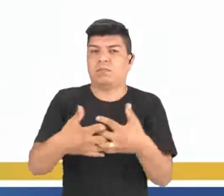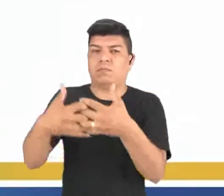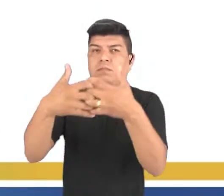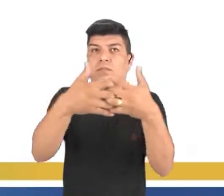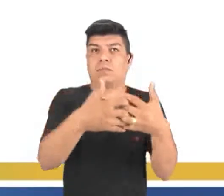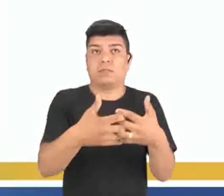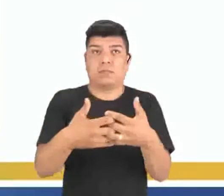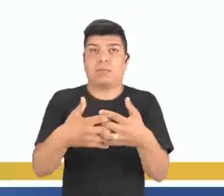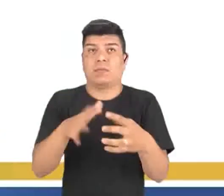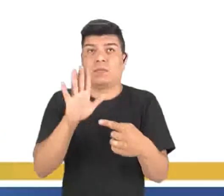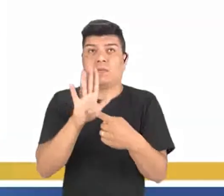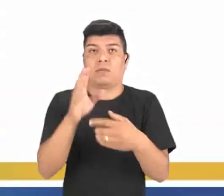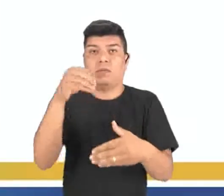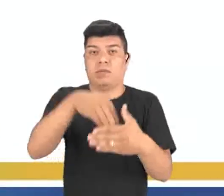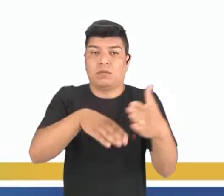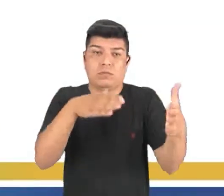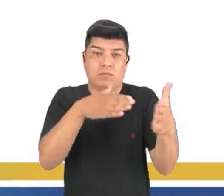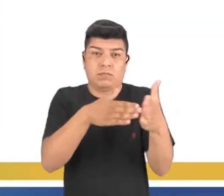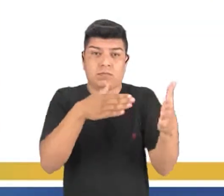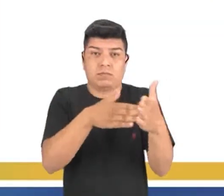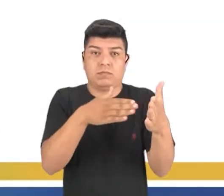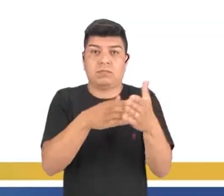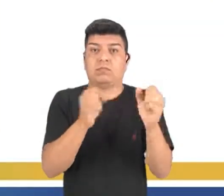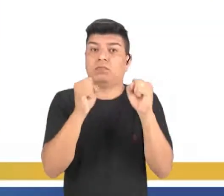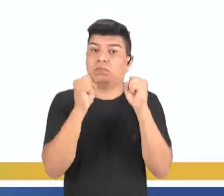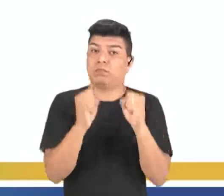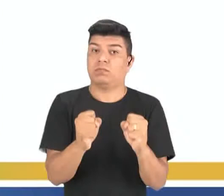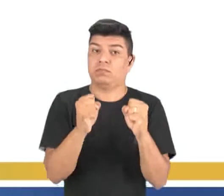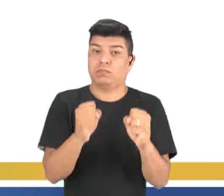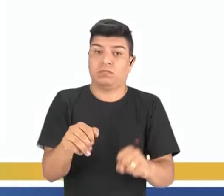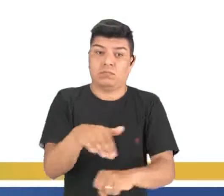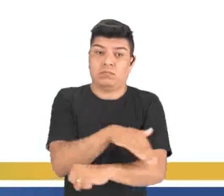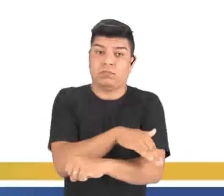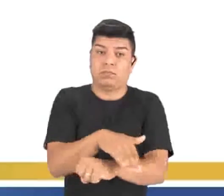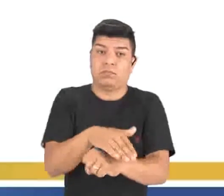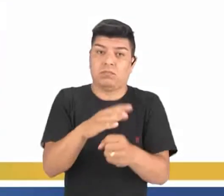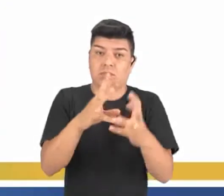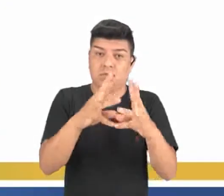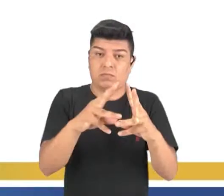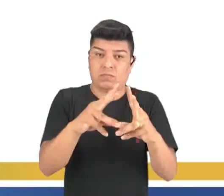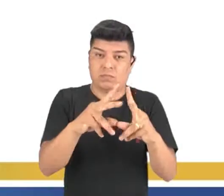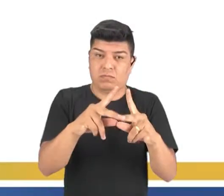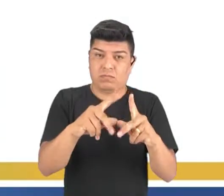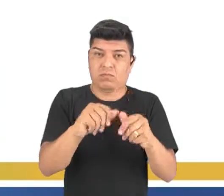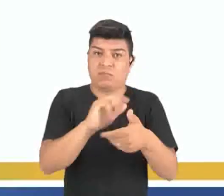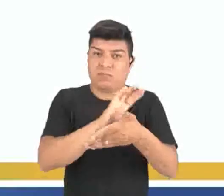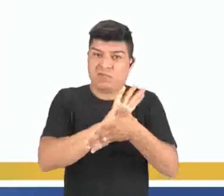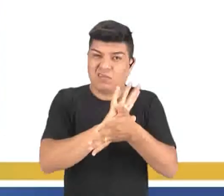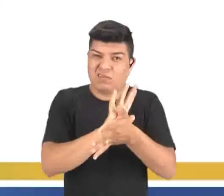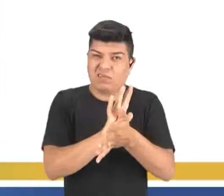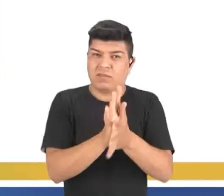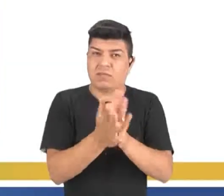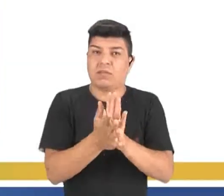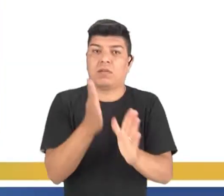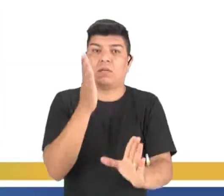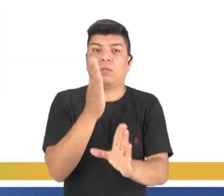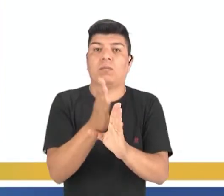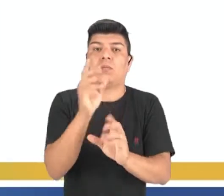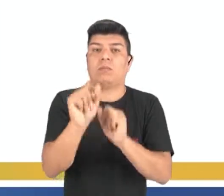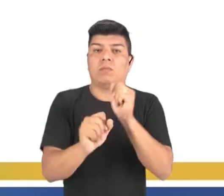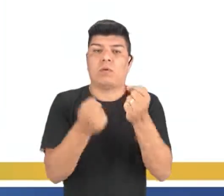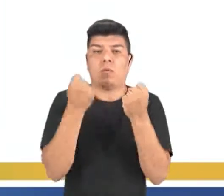para o tráfego dentro dos limites legais de carga, o piso das estradas se deteriora com o peso excessivo, né, desses